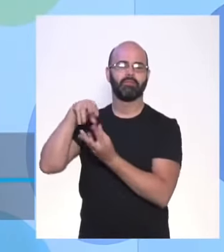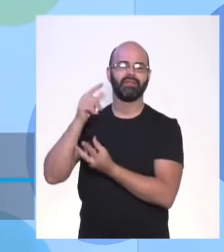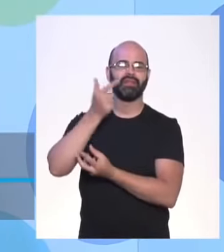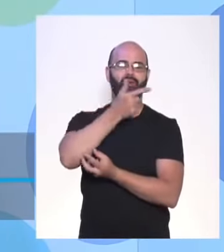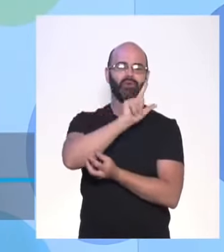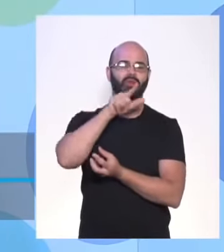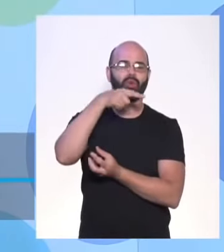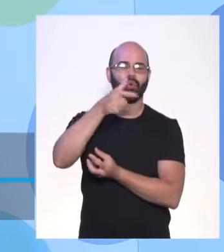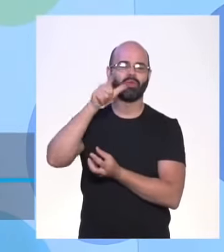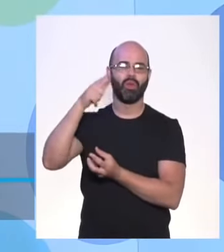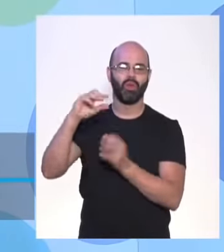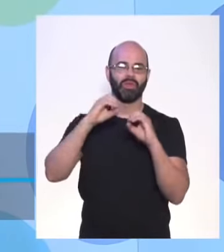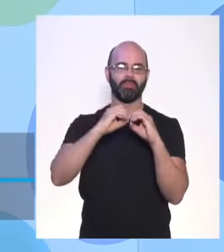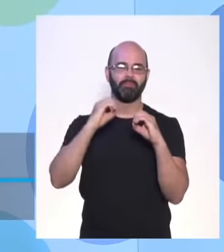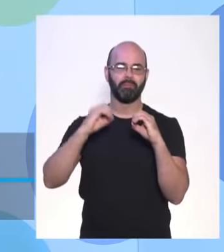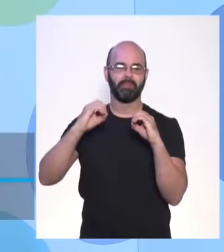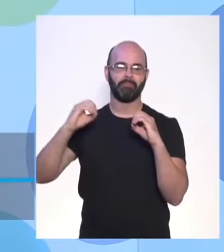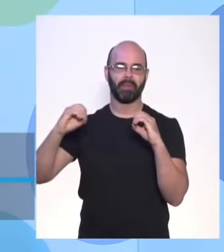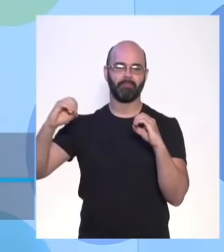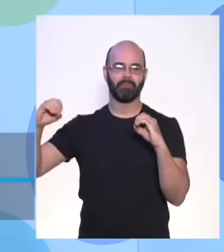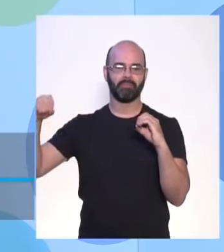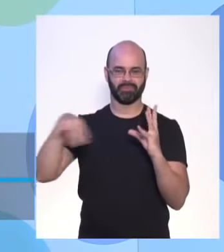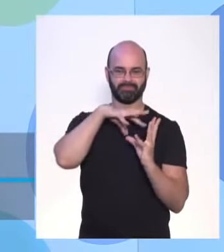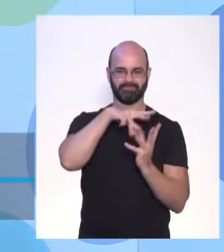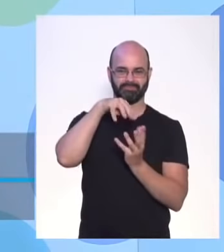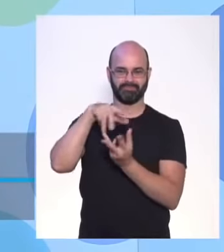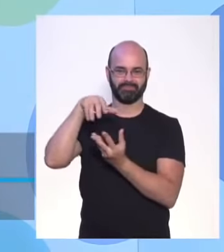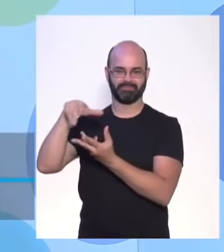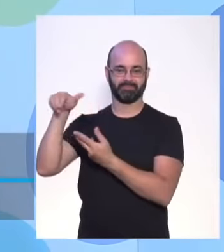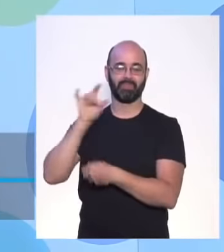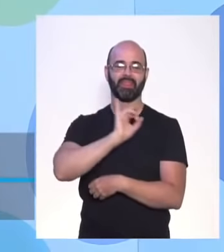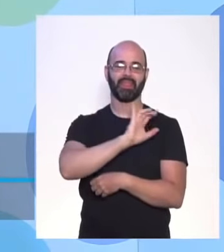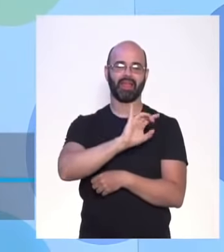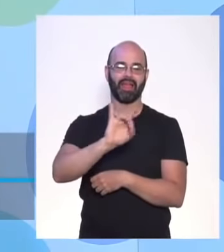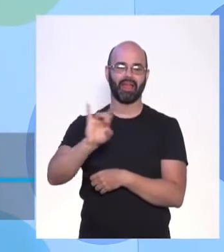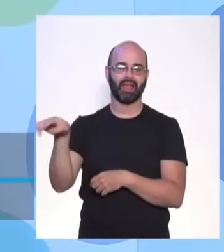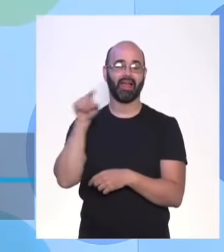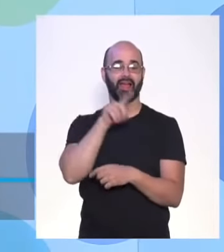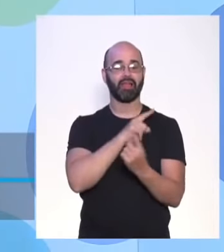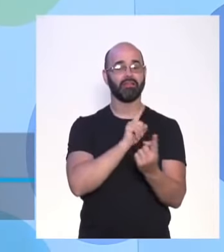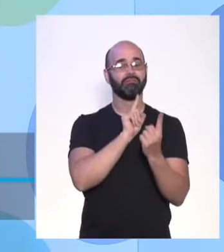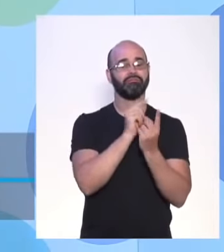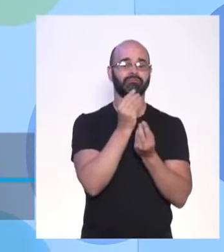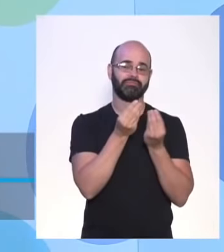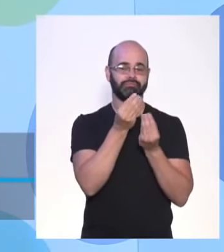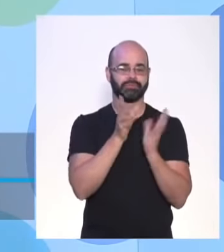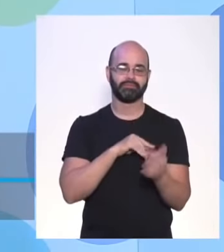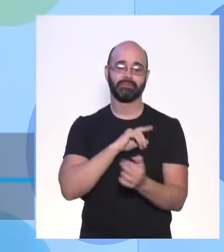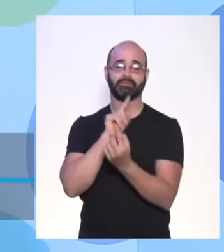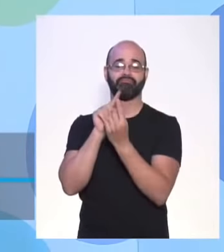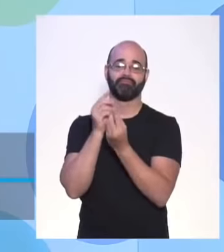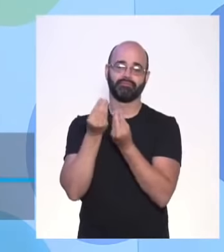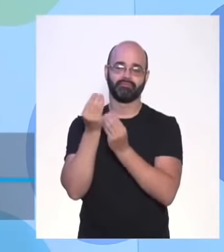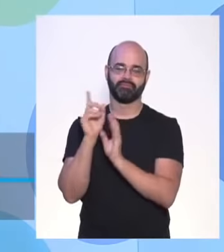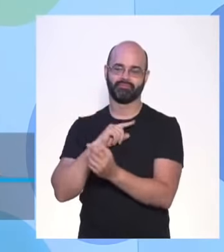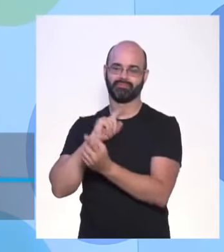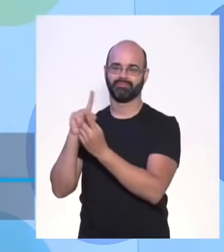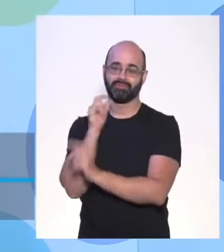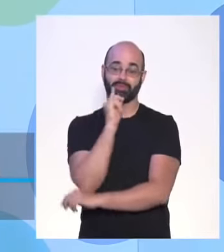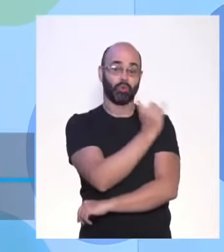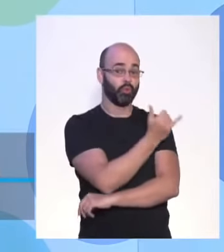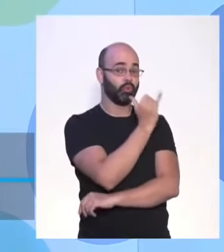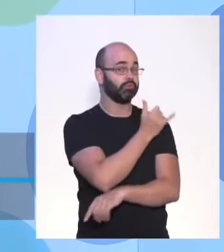em cada planeta tem um personagem específico que ele vai contando sobre e fazendo um link aí entre